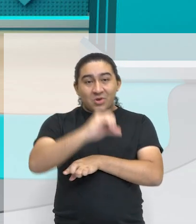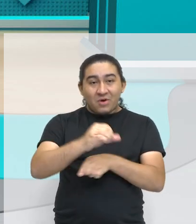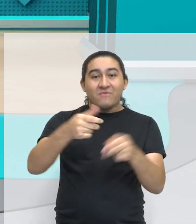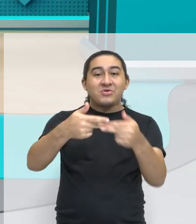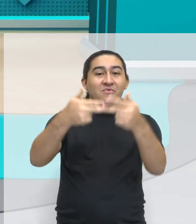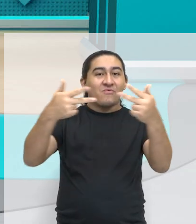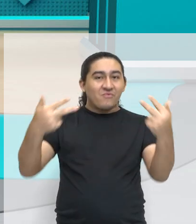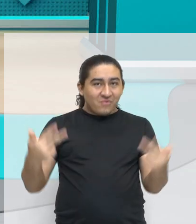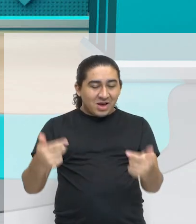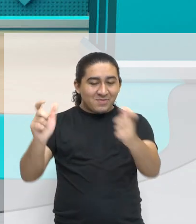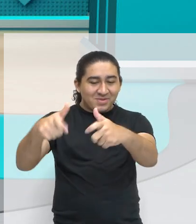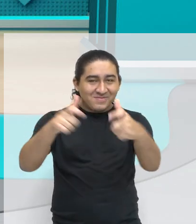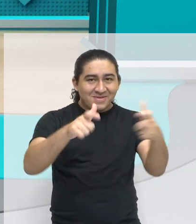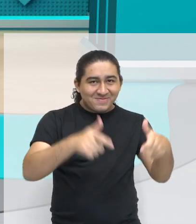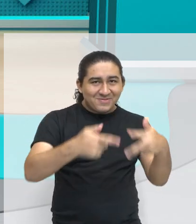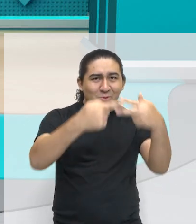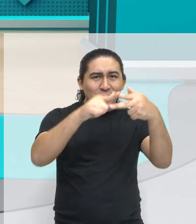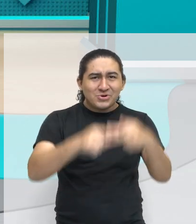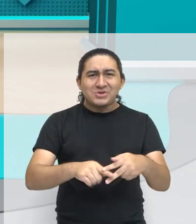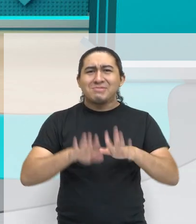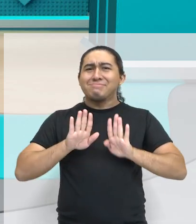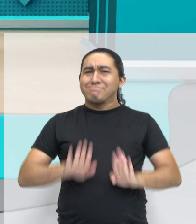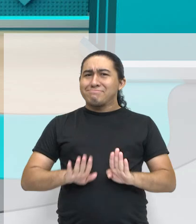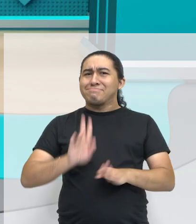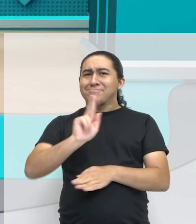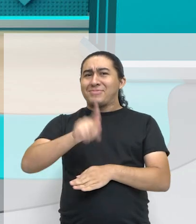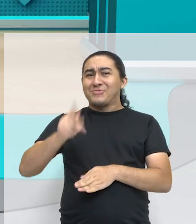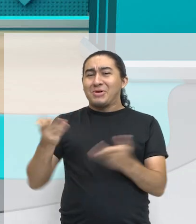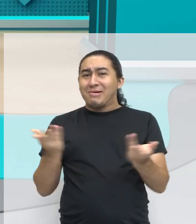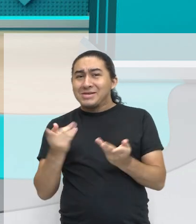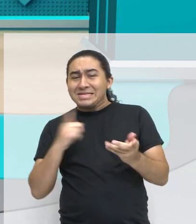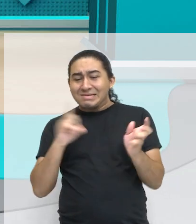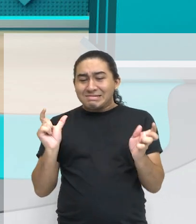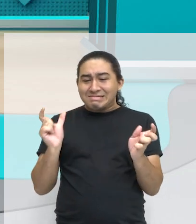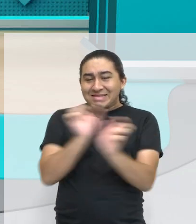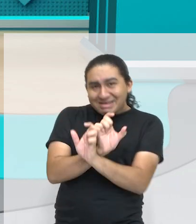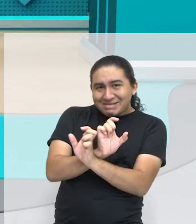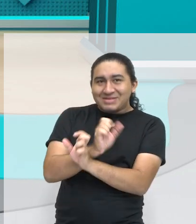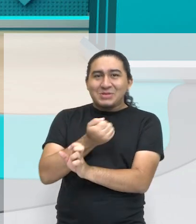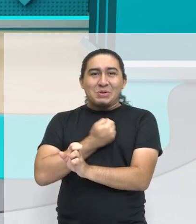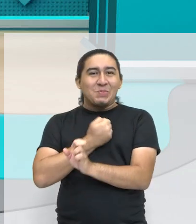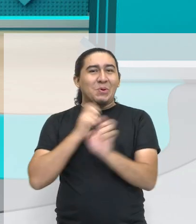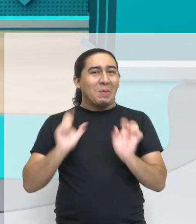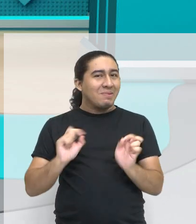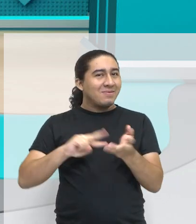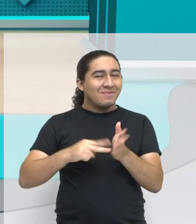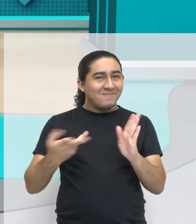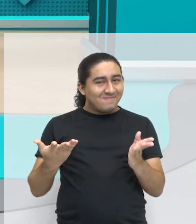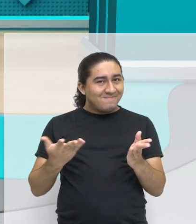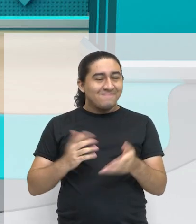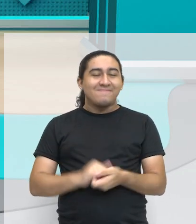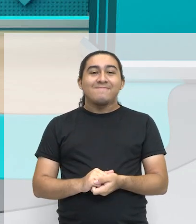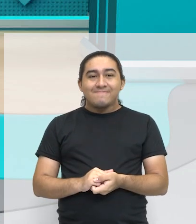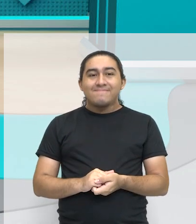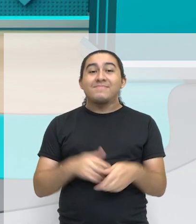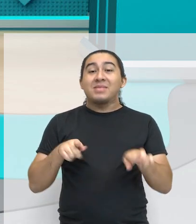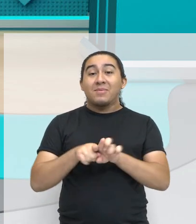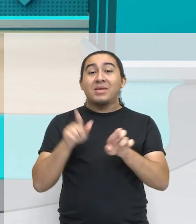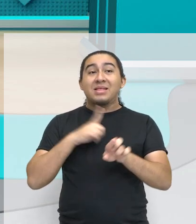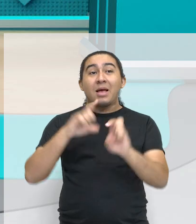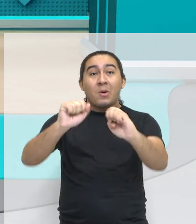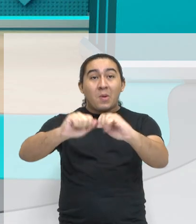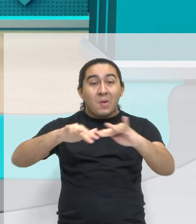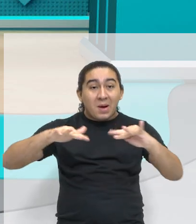tá? Corrigindo. A professora hoje está misturando os números. O que será? Então, nós temos também a Orquestra